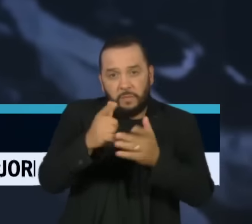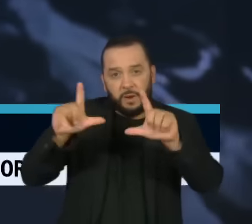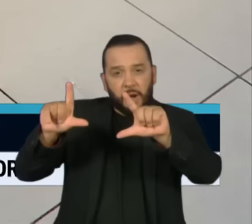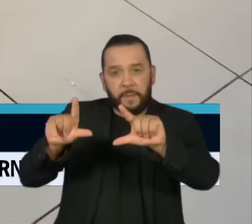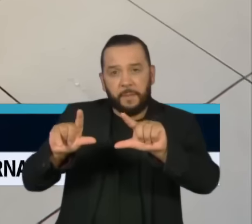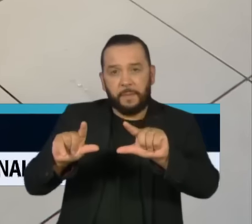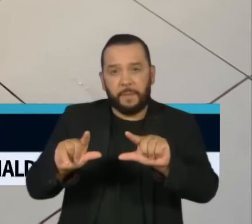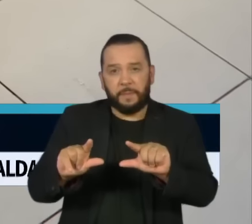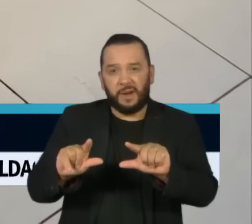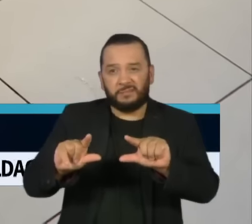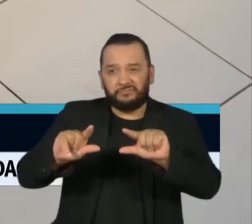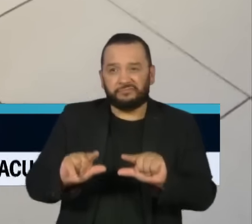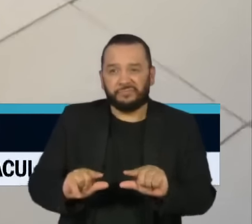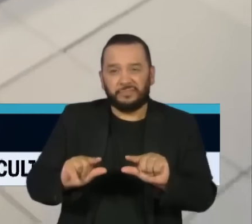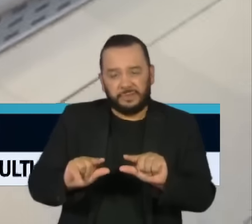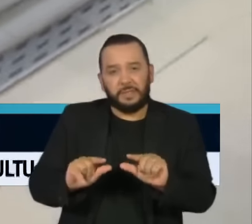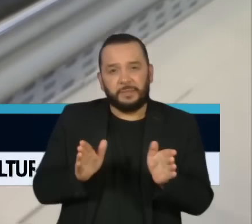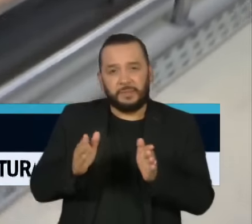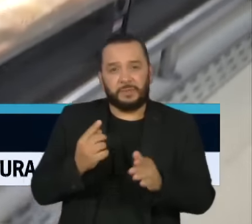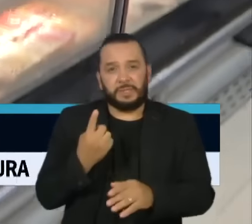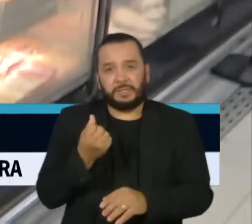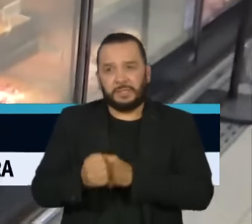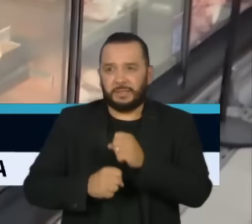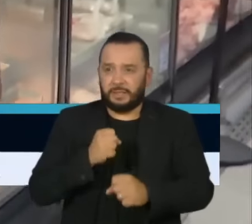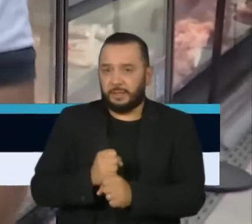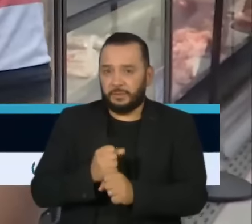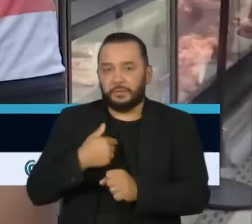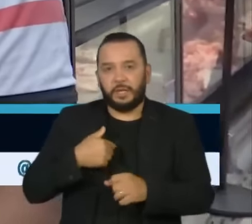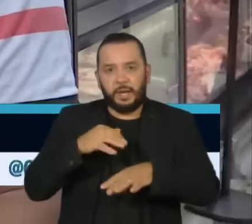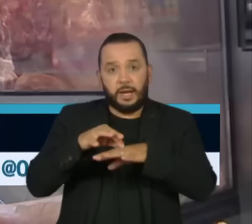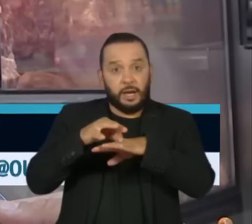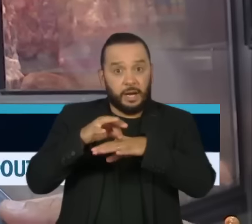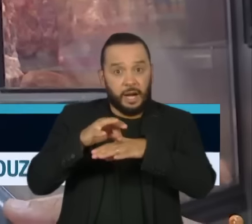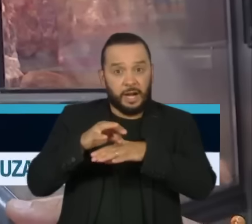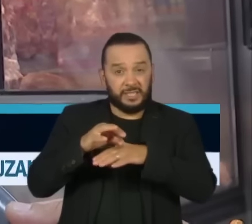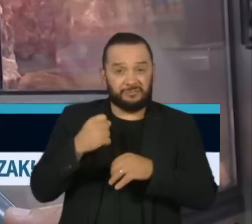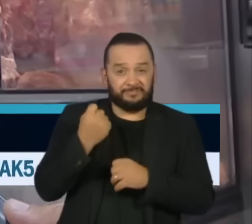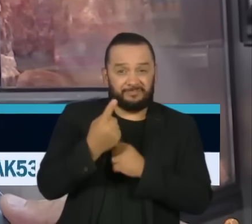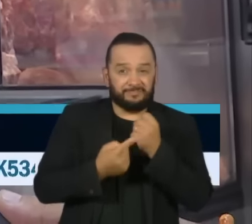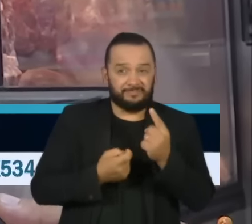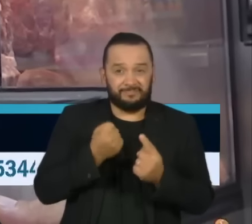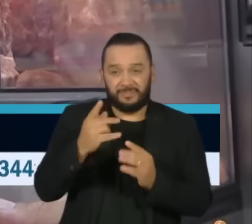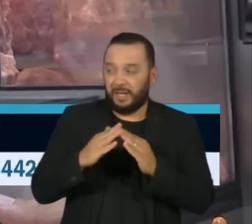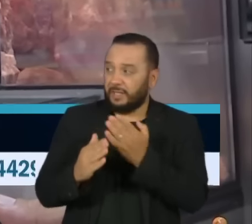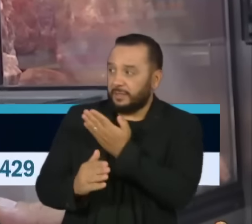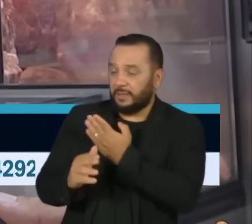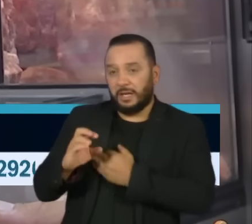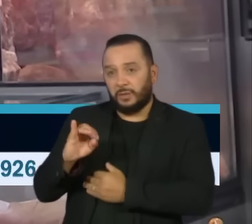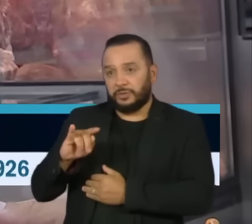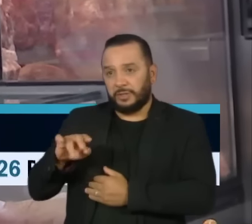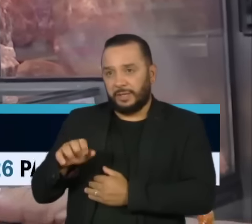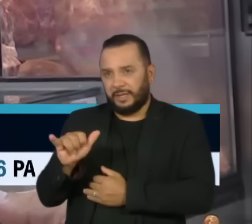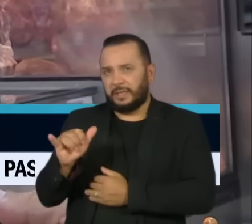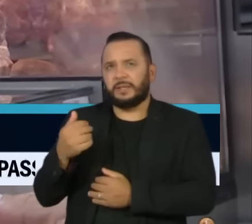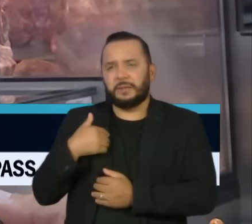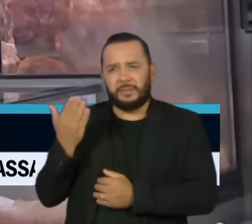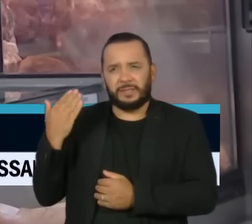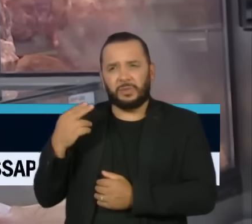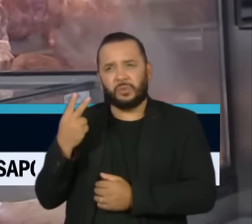anos. A carne de boi está virando raridade na mesa do Claudinei. Isso, né? Antigamente, acho que a gente comia duas, três vezes por semana.